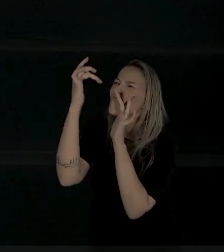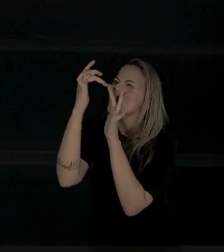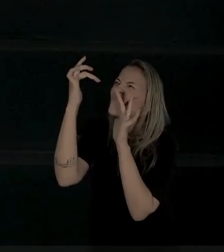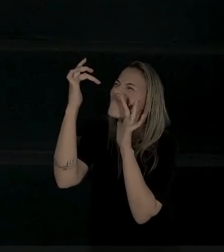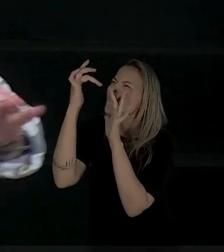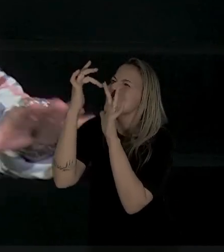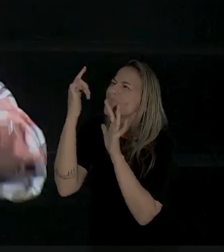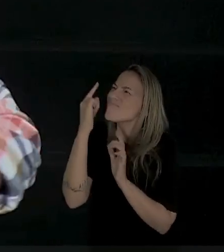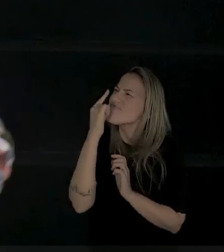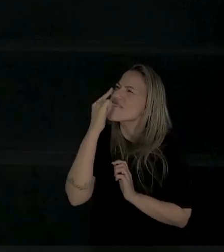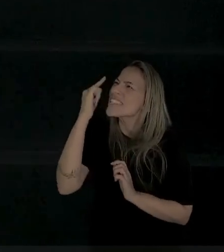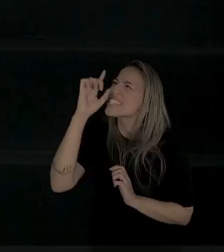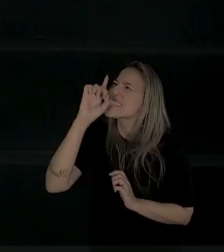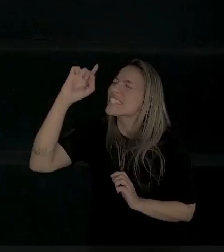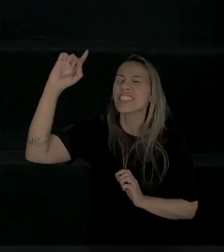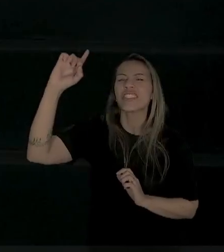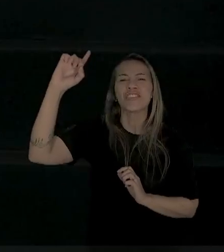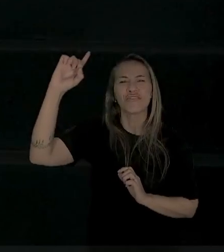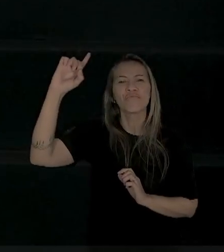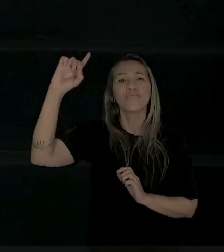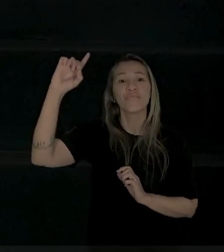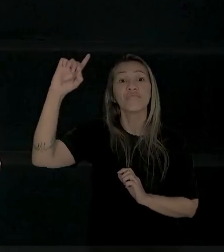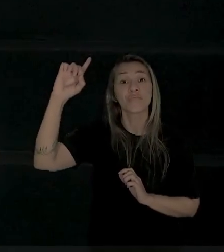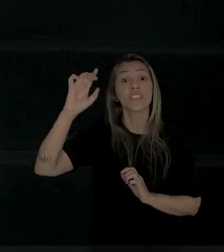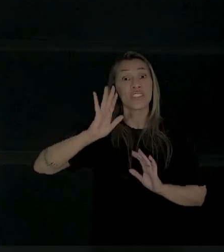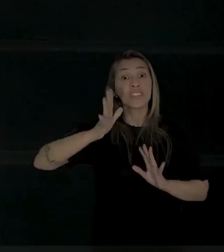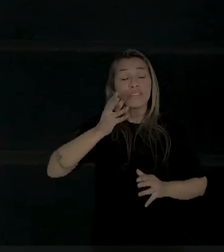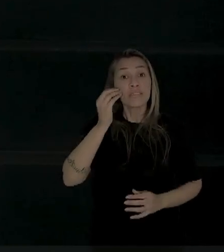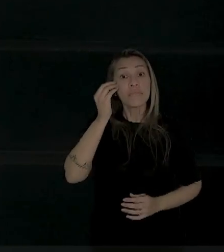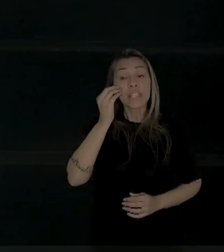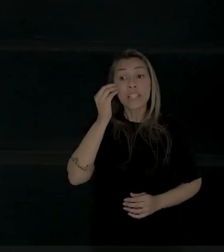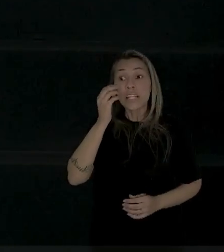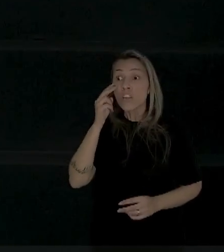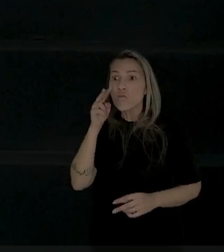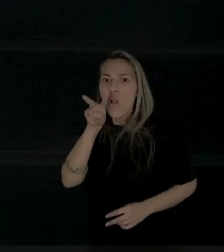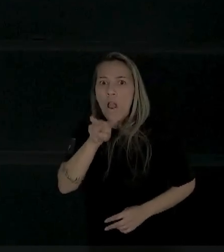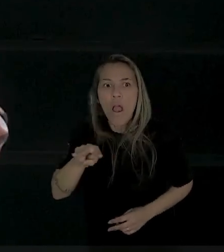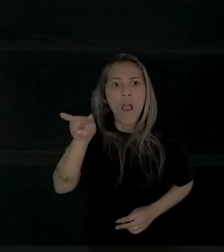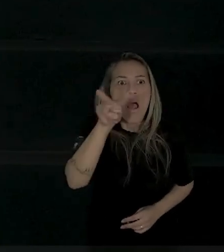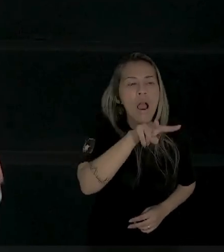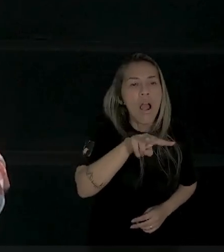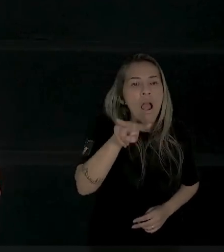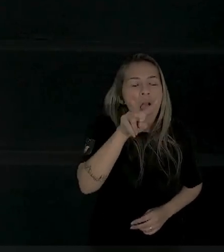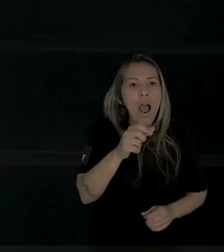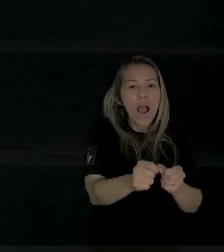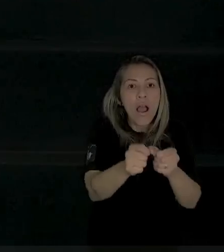viu, poucos homens viram. O que Elias teve de